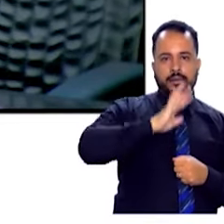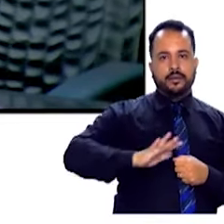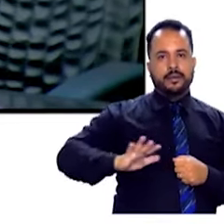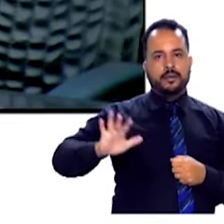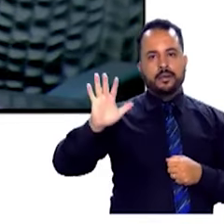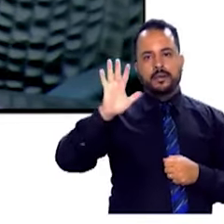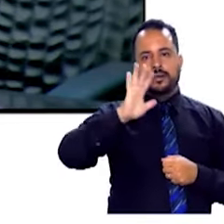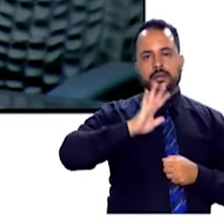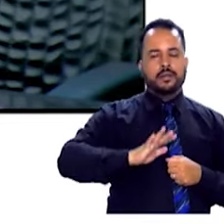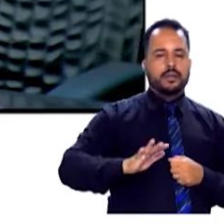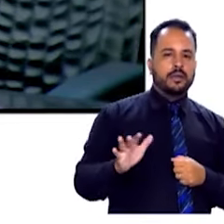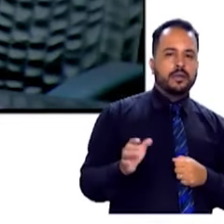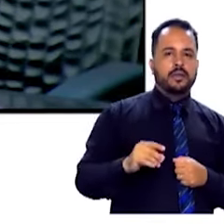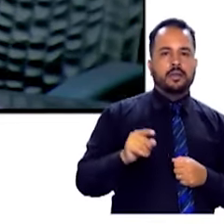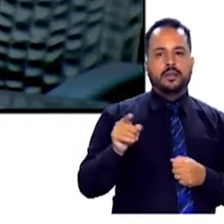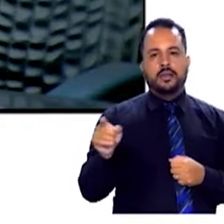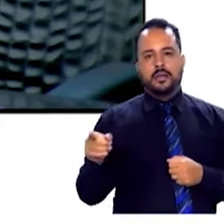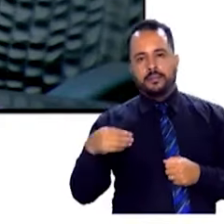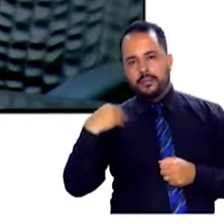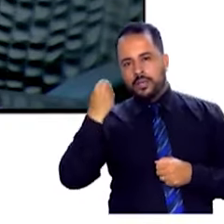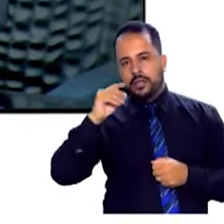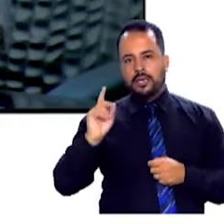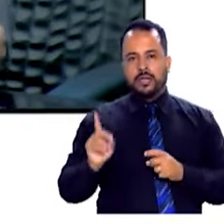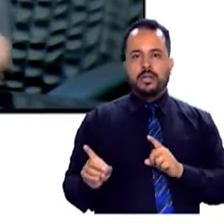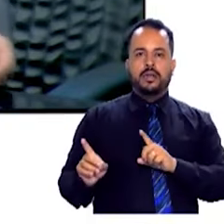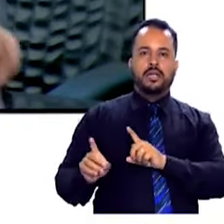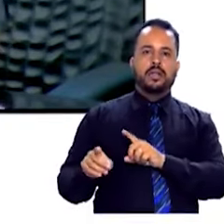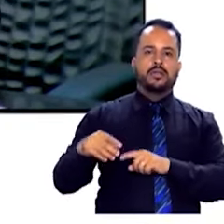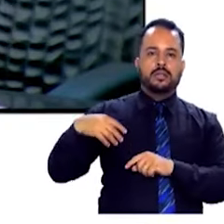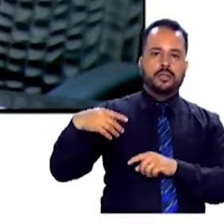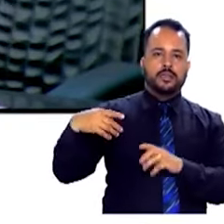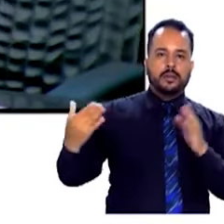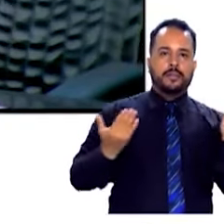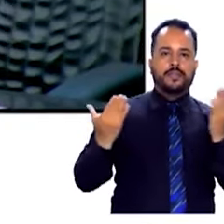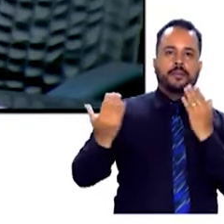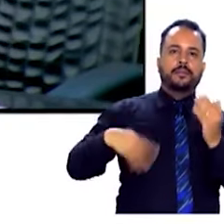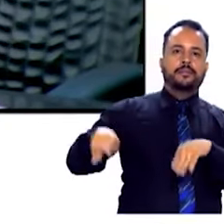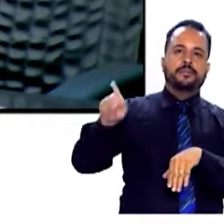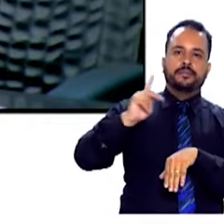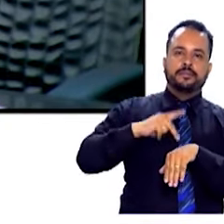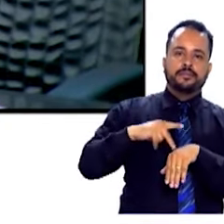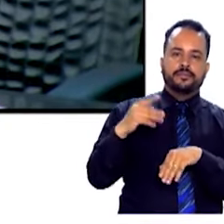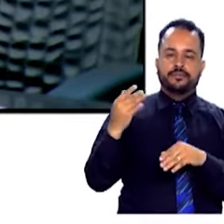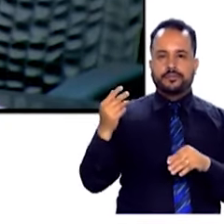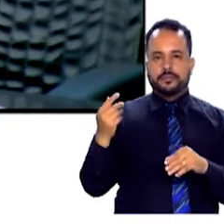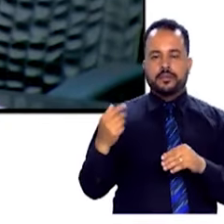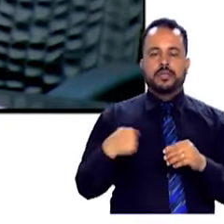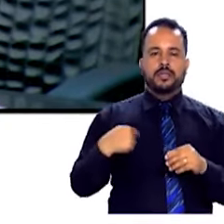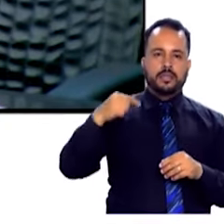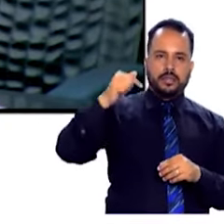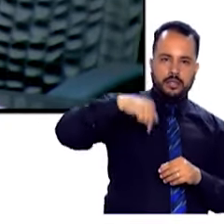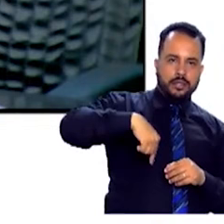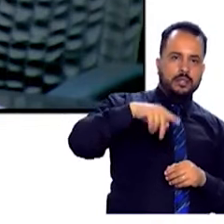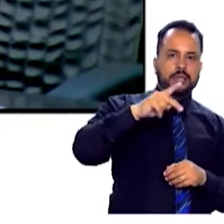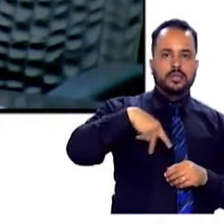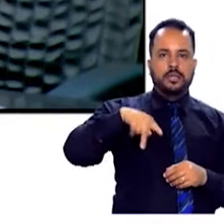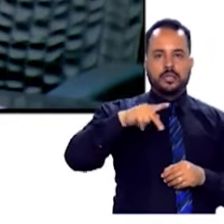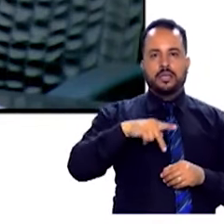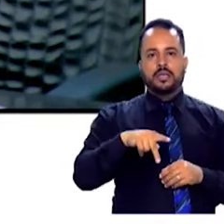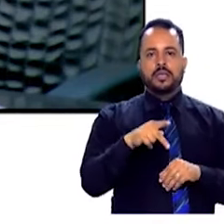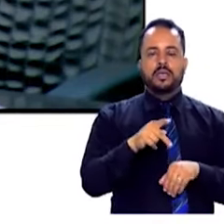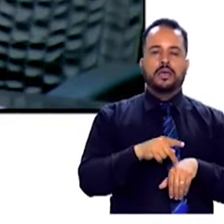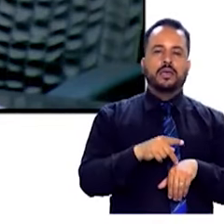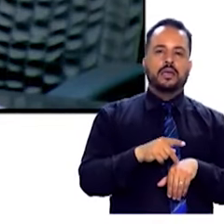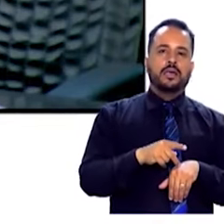experiência dos Estados Unidos eh e o Brasil também tem eh filtros positivos e negativos